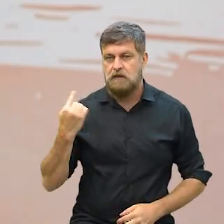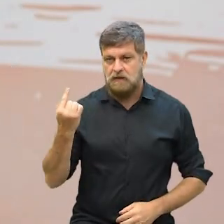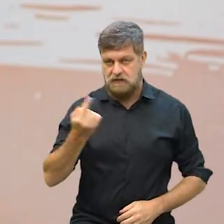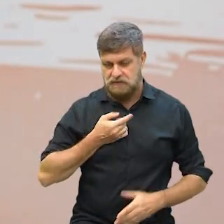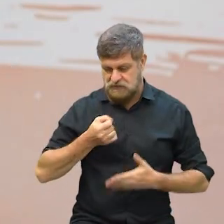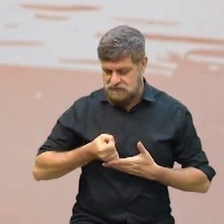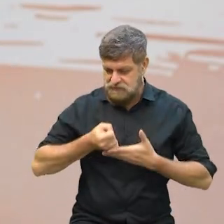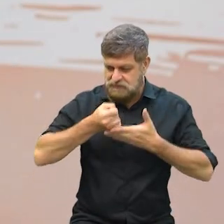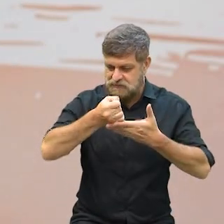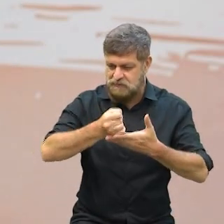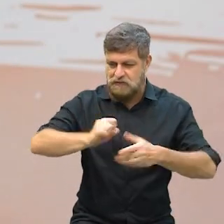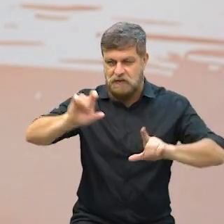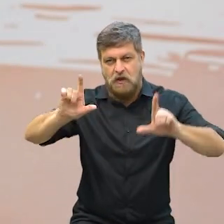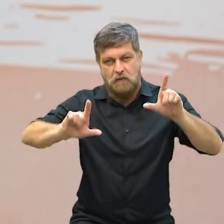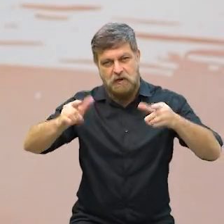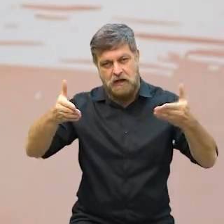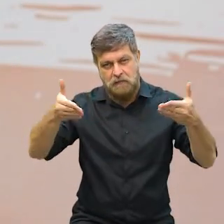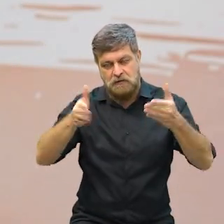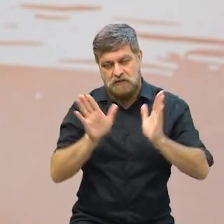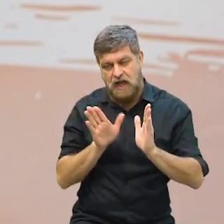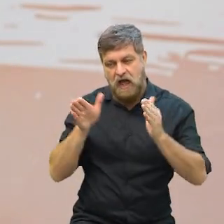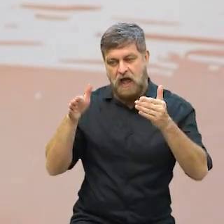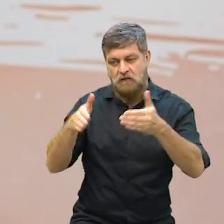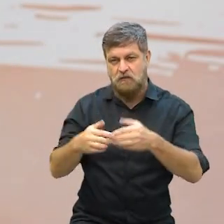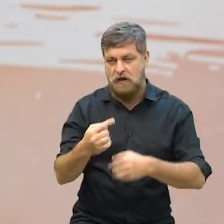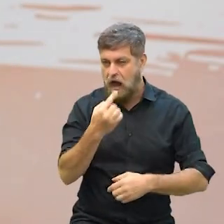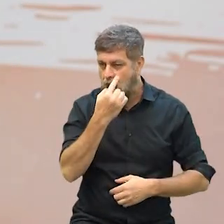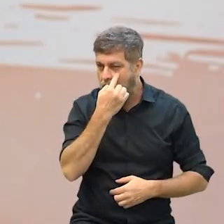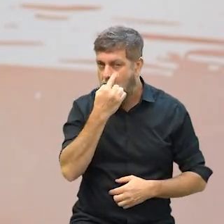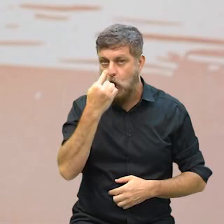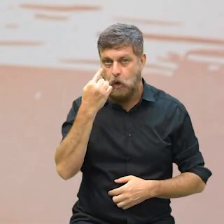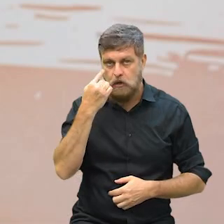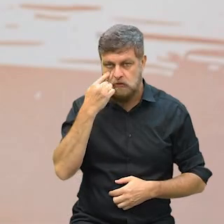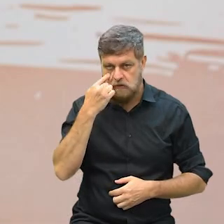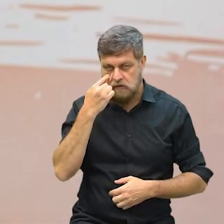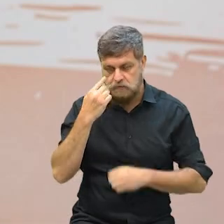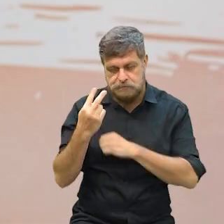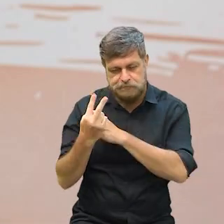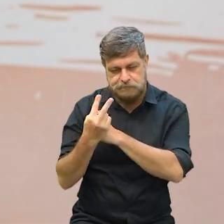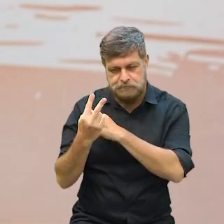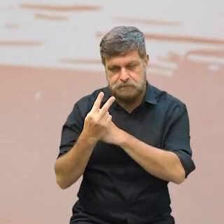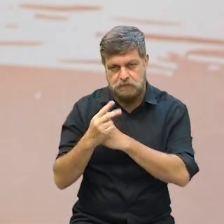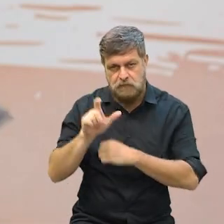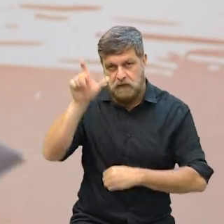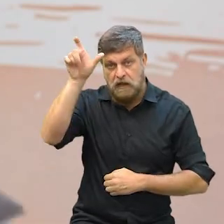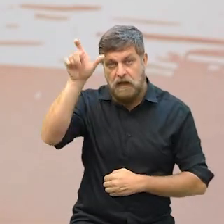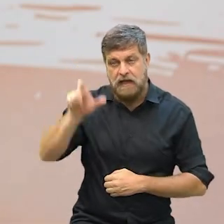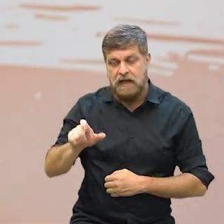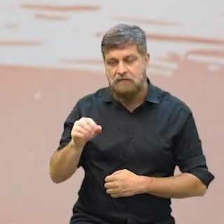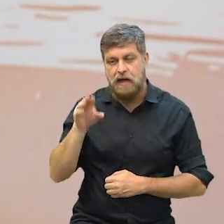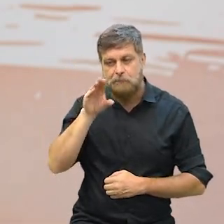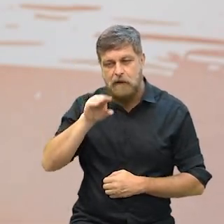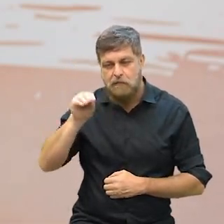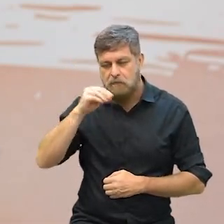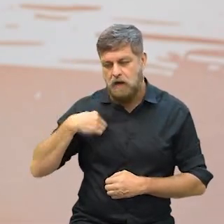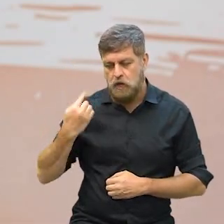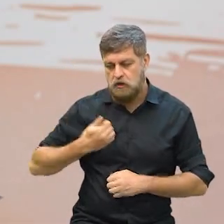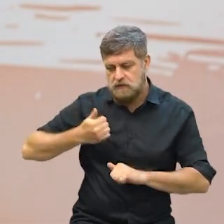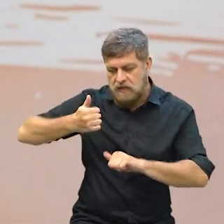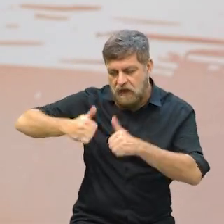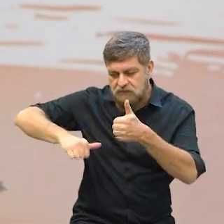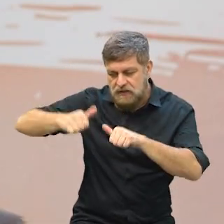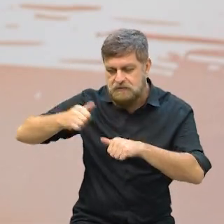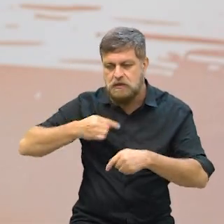não, a gente te ajuda no programa de hoje que é dedicado à saúde dos nossos olhos. E quem vai ajudar a gente a fazer essa